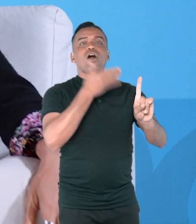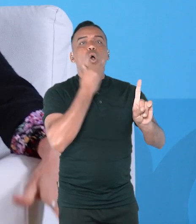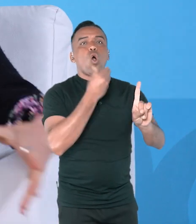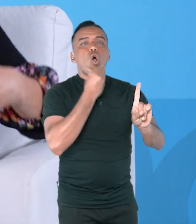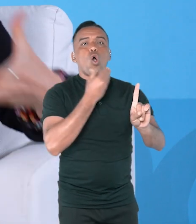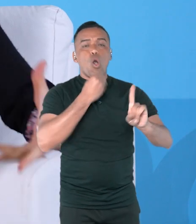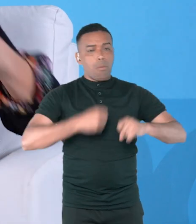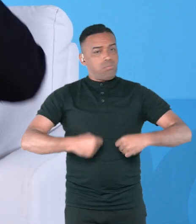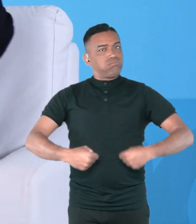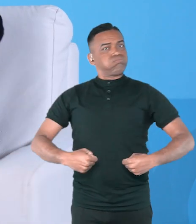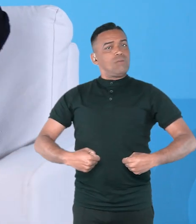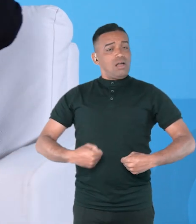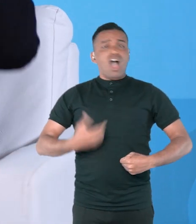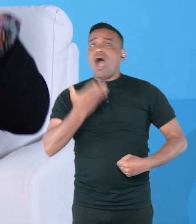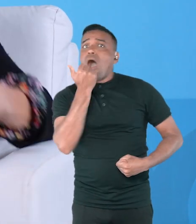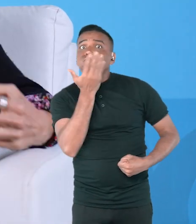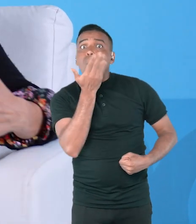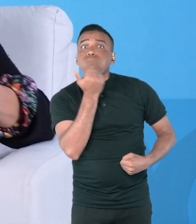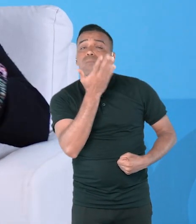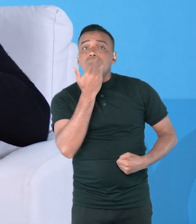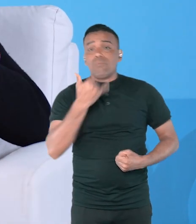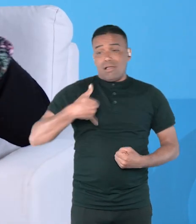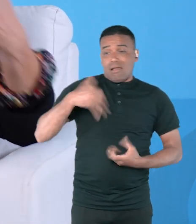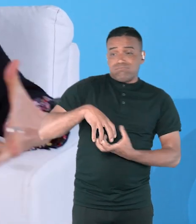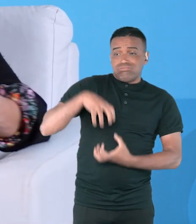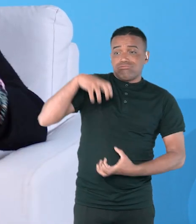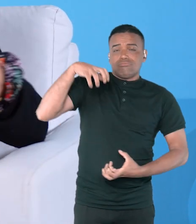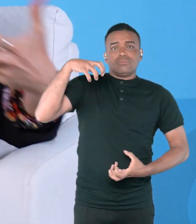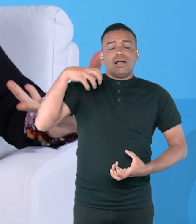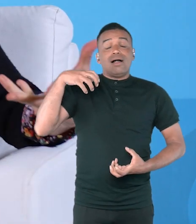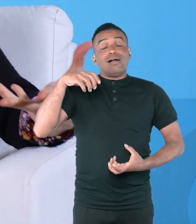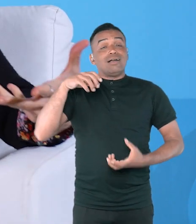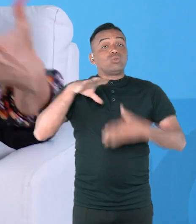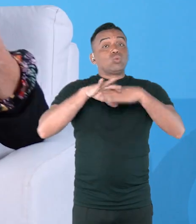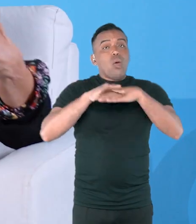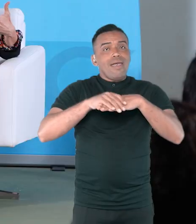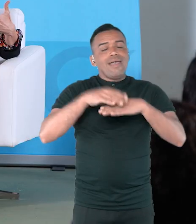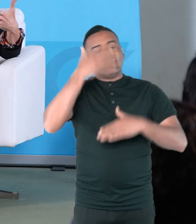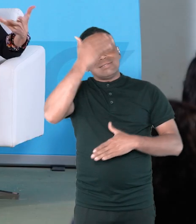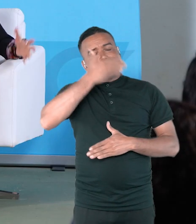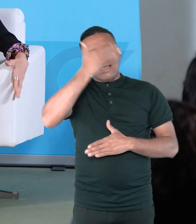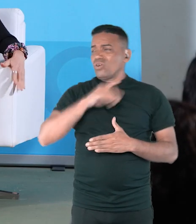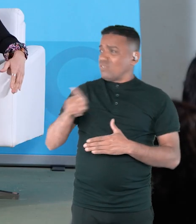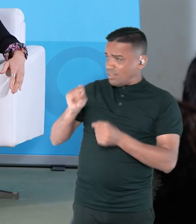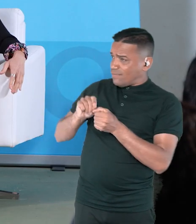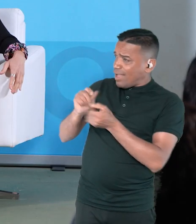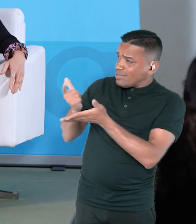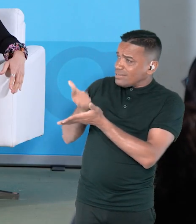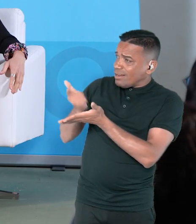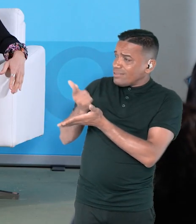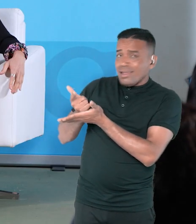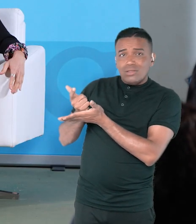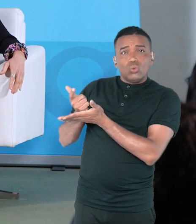cara corpulento, que gostava de comer, que envelhecia, ficava cego. E eu ficava falando, meu Deus, que é Mas remédio. você